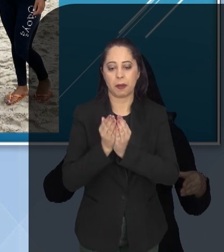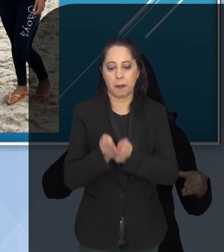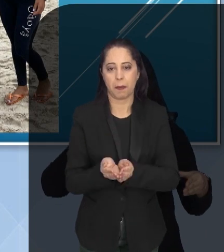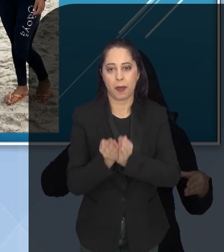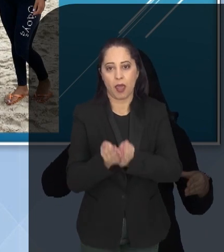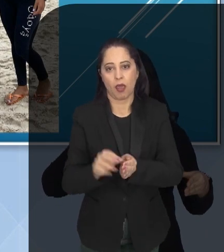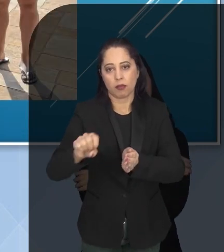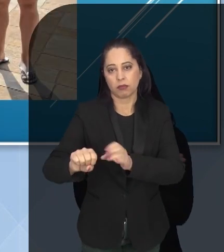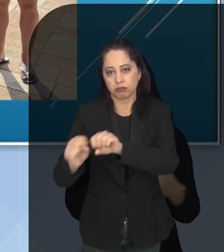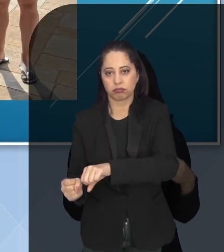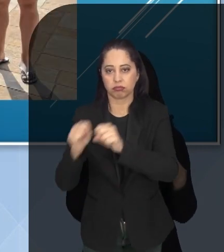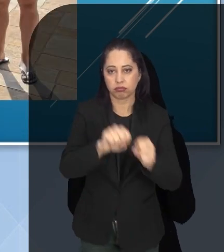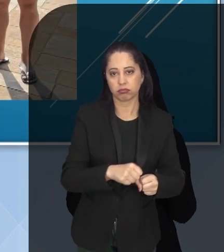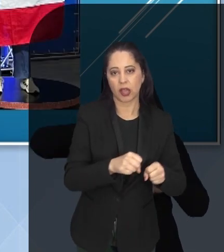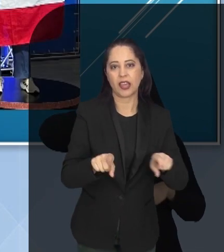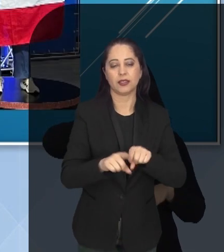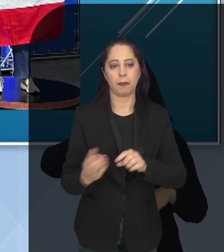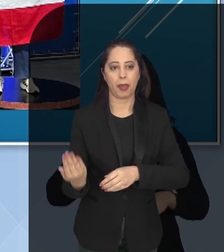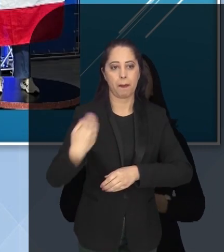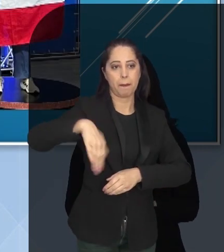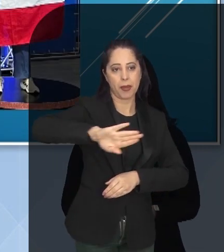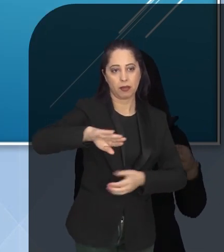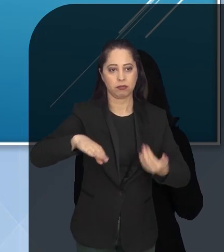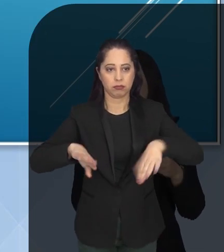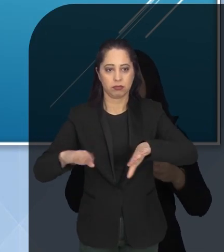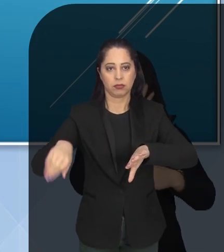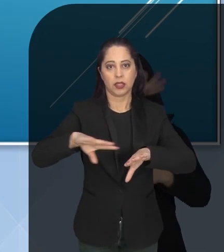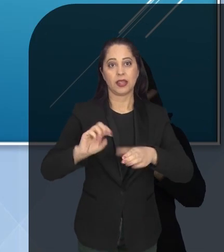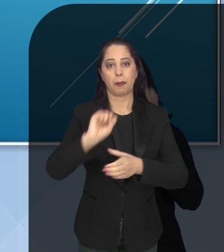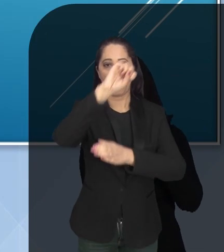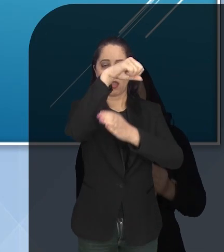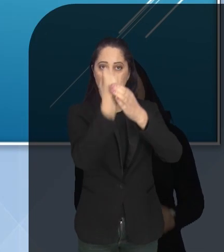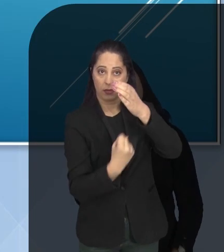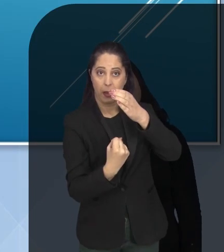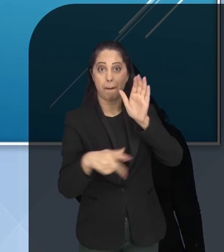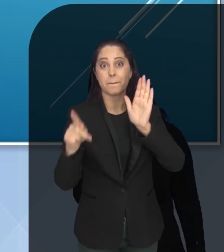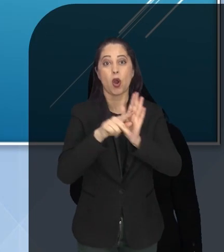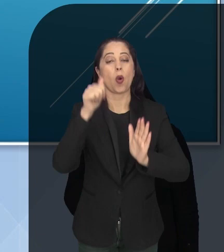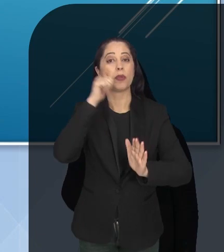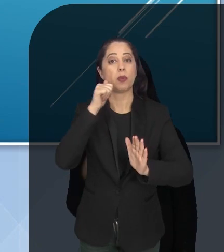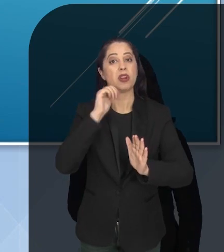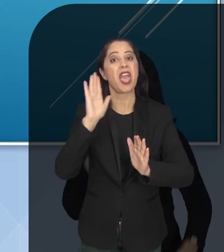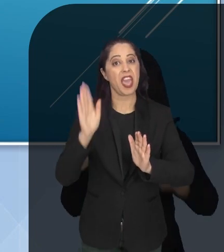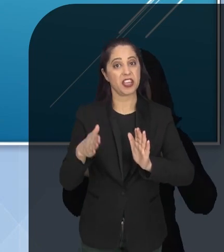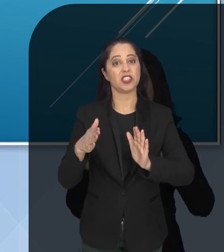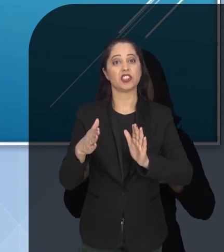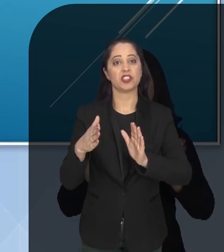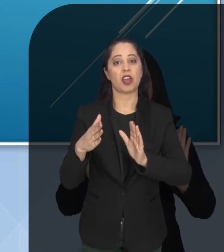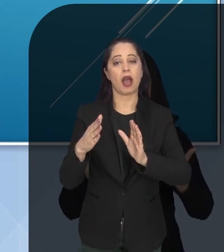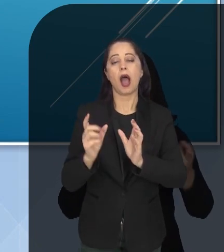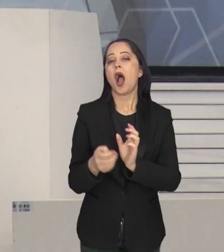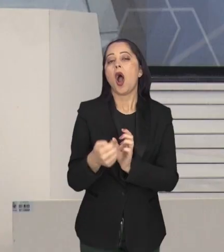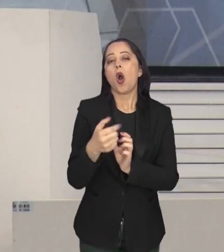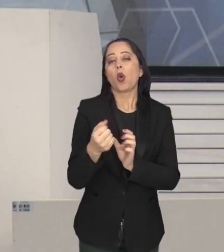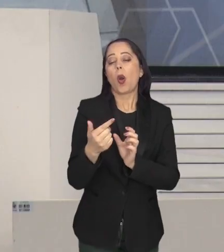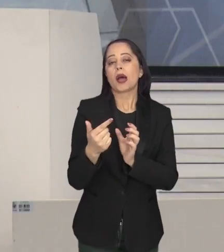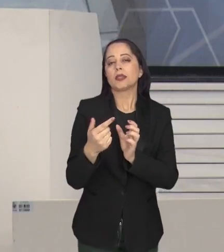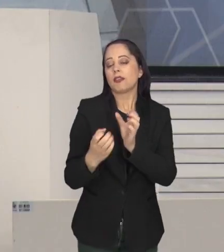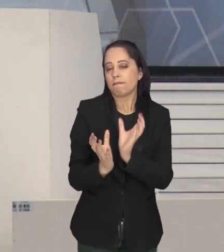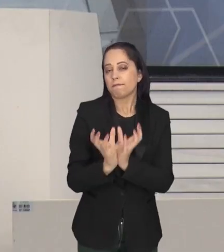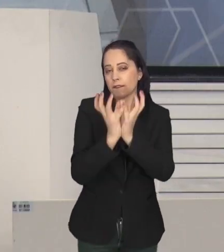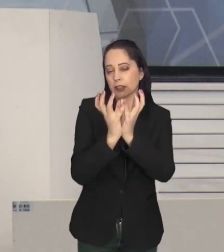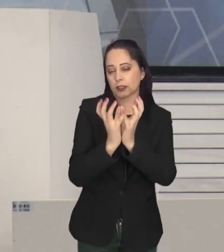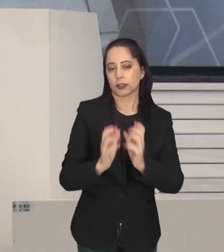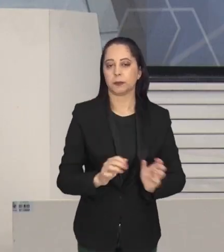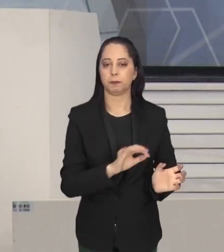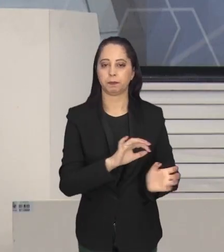canoa havaiana, biribol, taekwondo e basquete feminino, que está na final da Copa São Paulo. Marcão